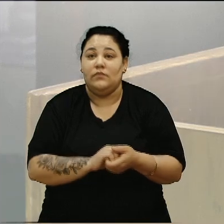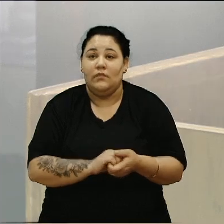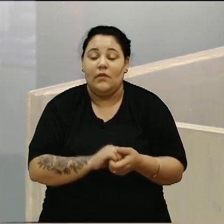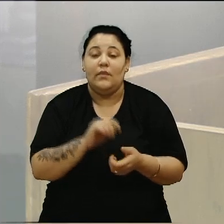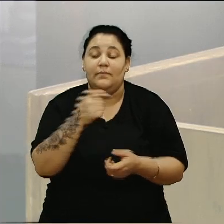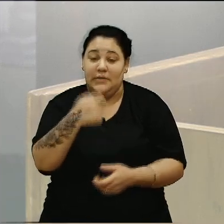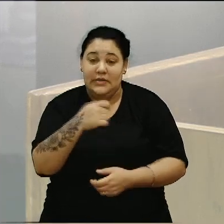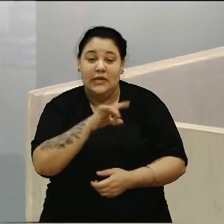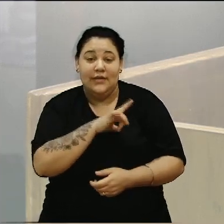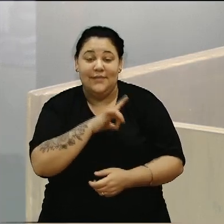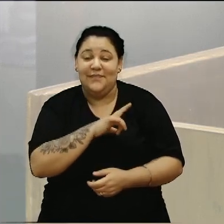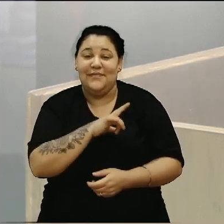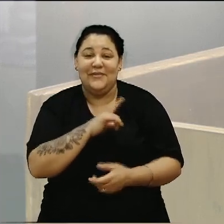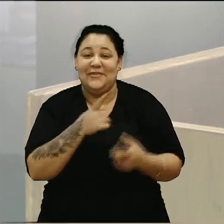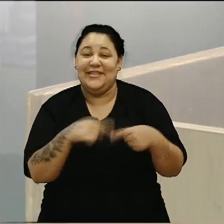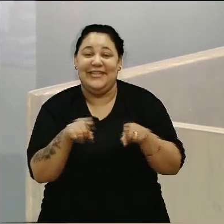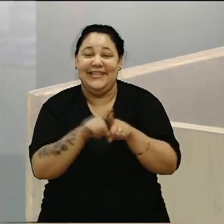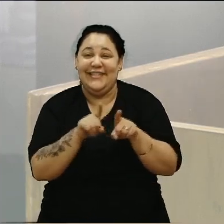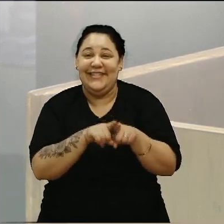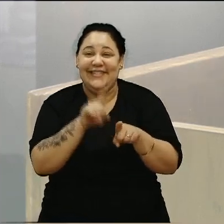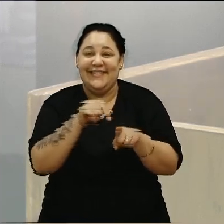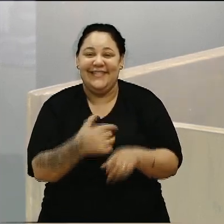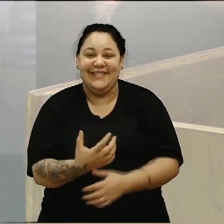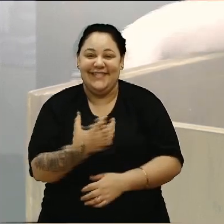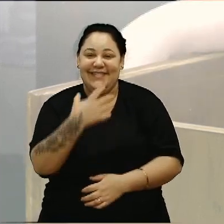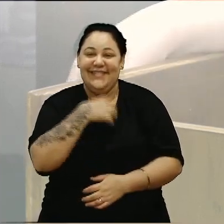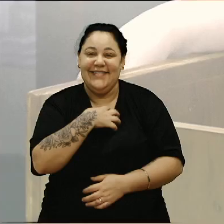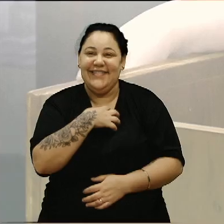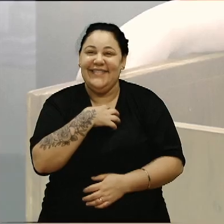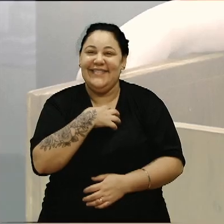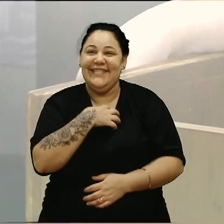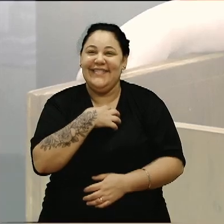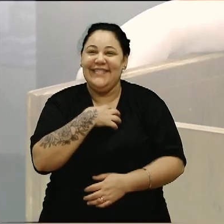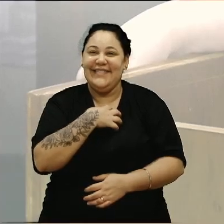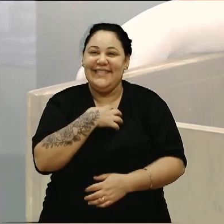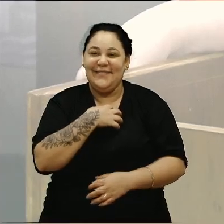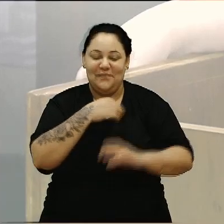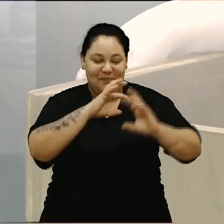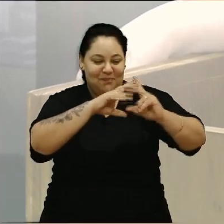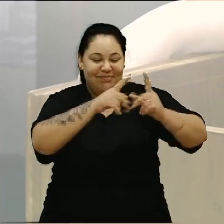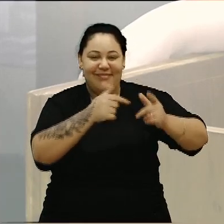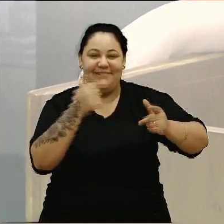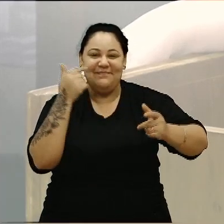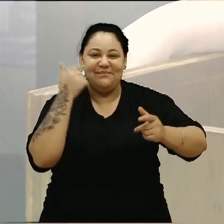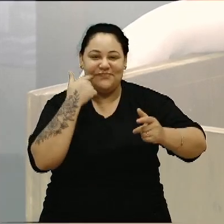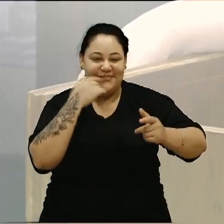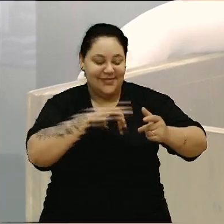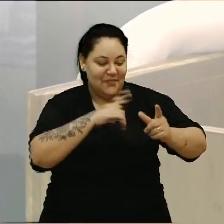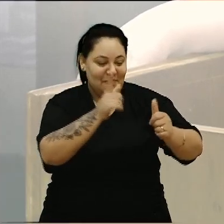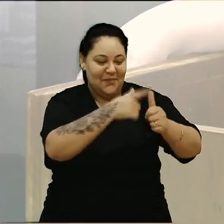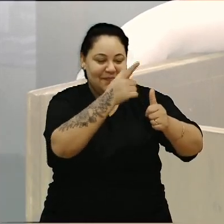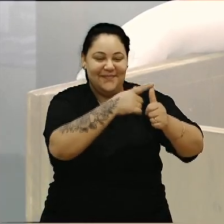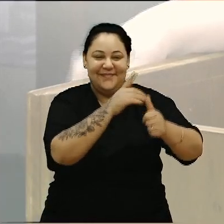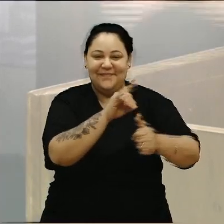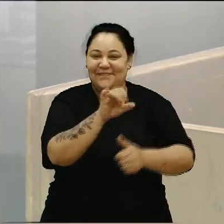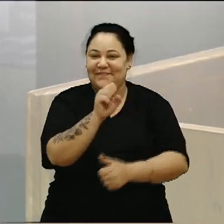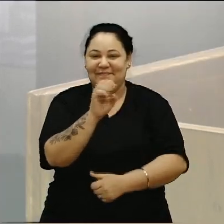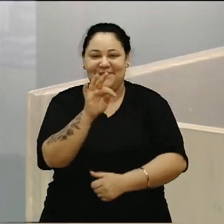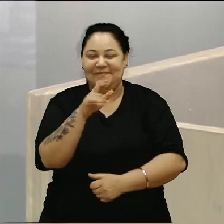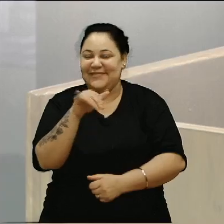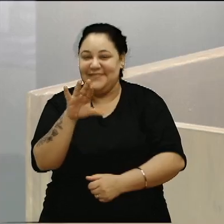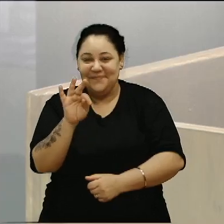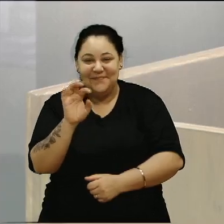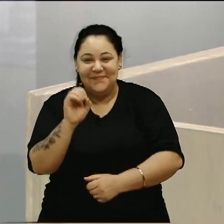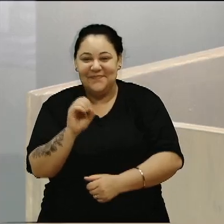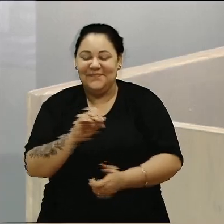Tem que dar um jeito, tem que botar. Você sabe quantas patrolas tem o 1º distrito? Uma. Tem só